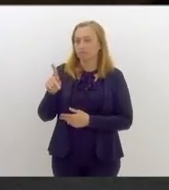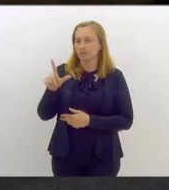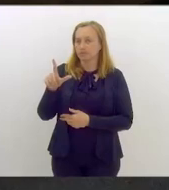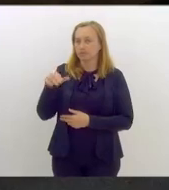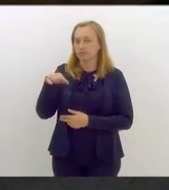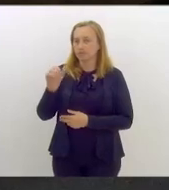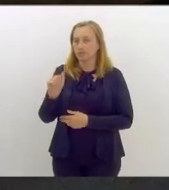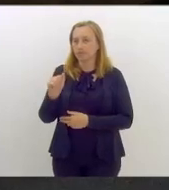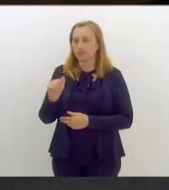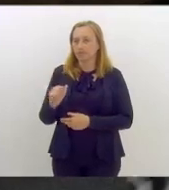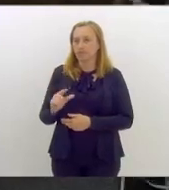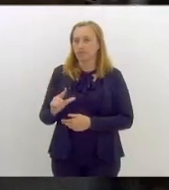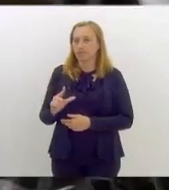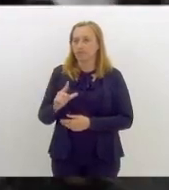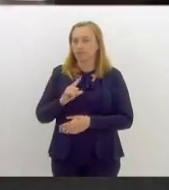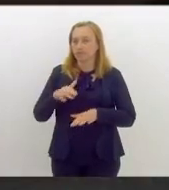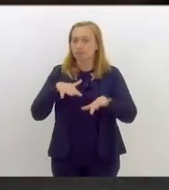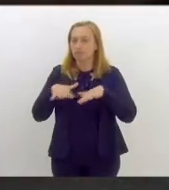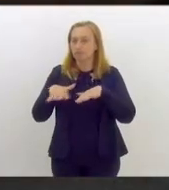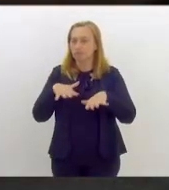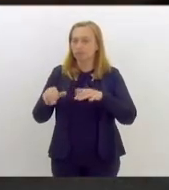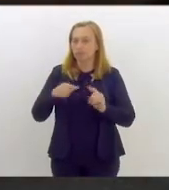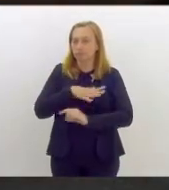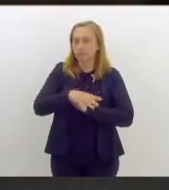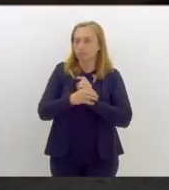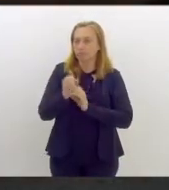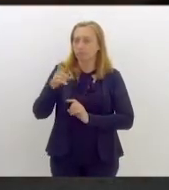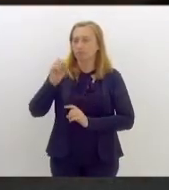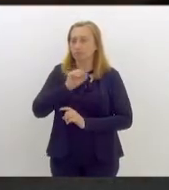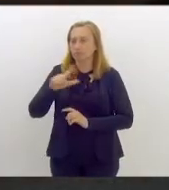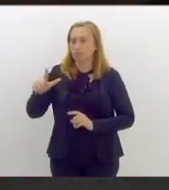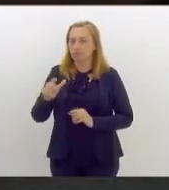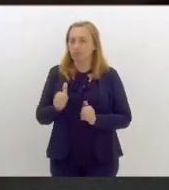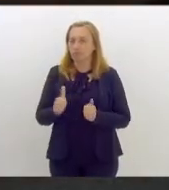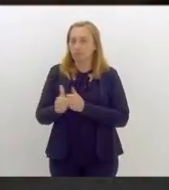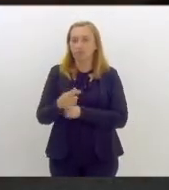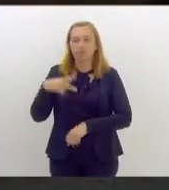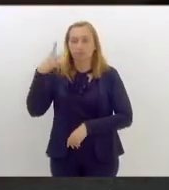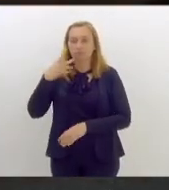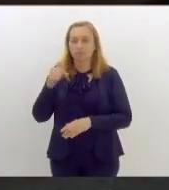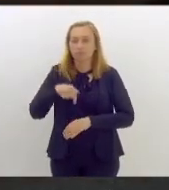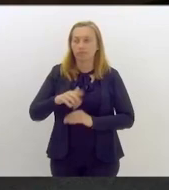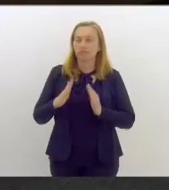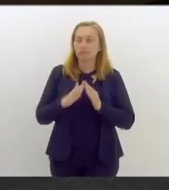tem origem nos movimentos sociais de Ecosol e na Frente Parlamentar aqui da Casa,